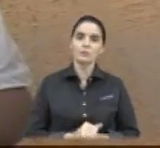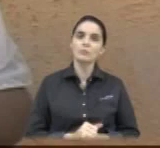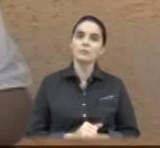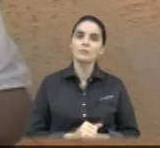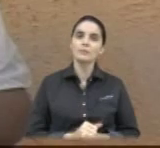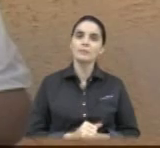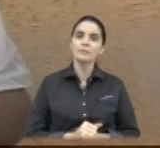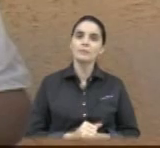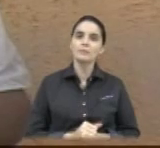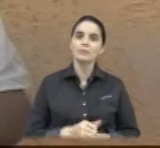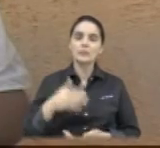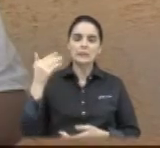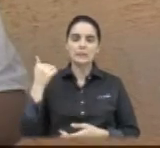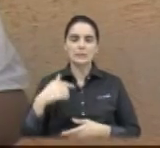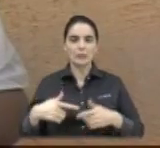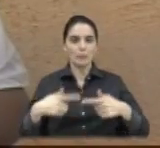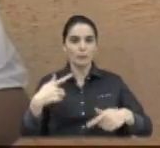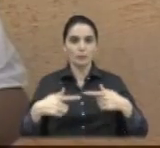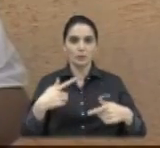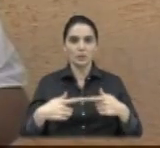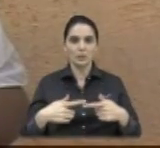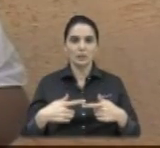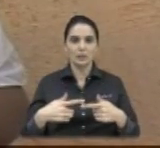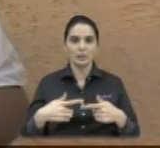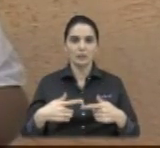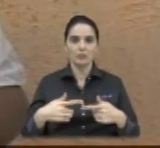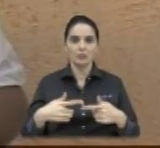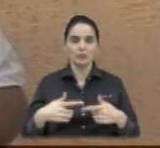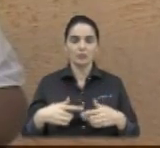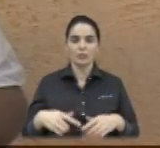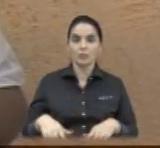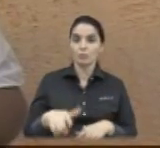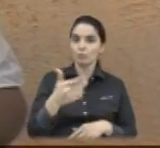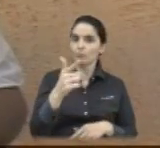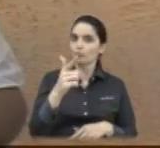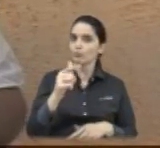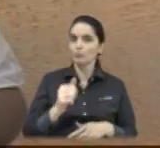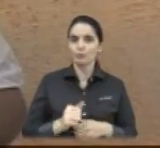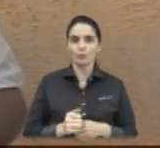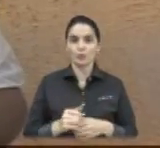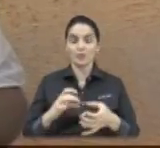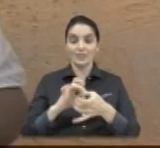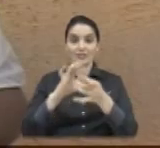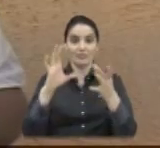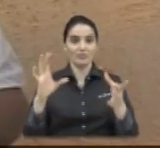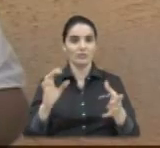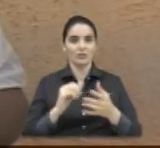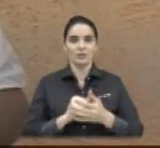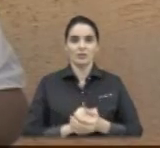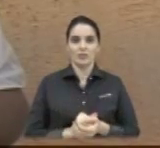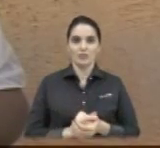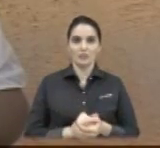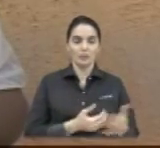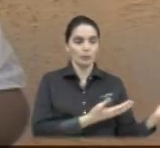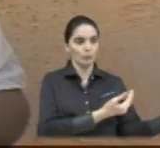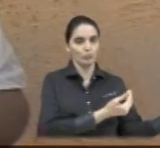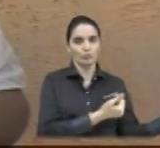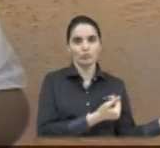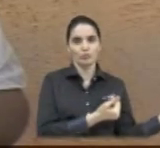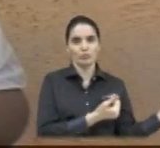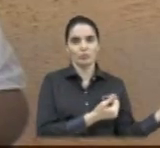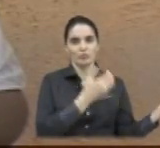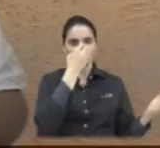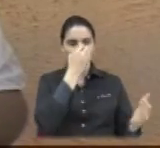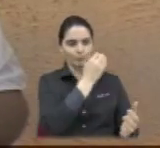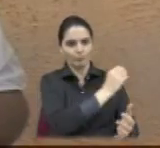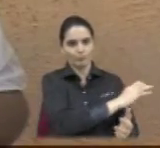conservadorismo político social que tentou conter a diversidade da nossa juventude stream do direito impedindo a